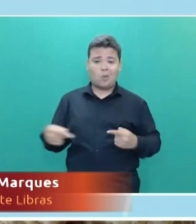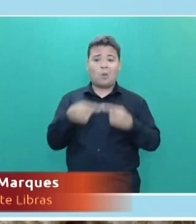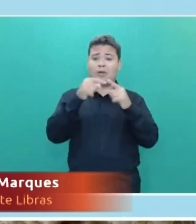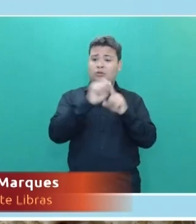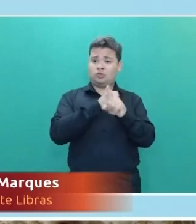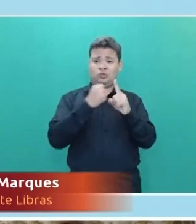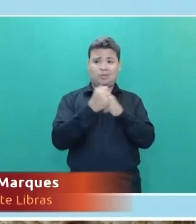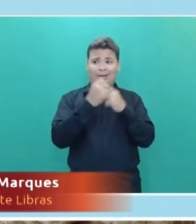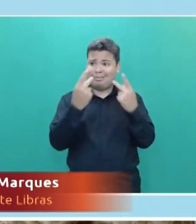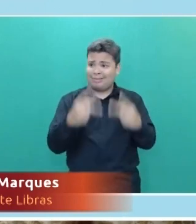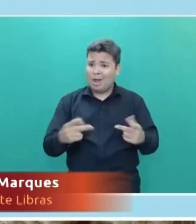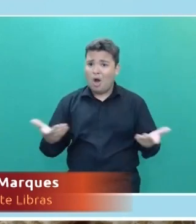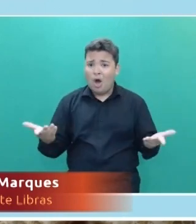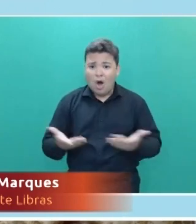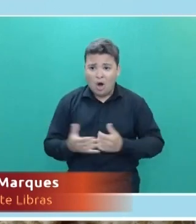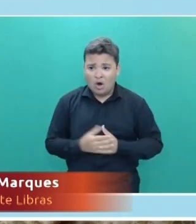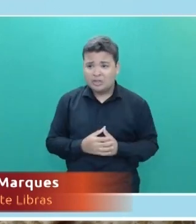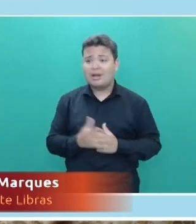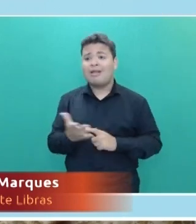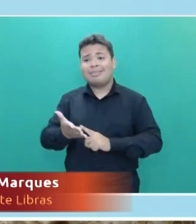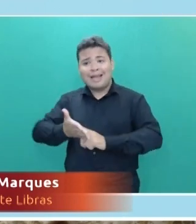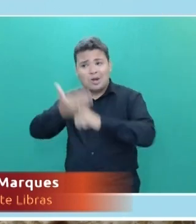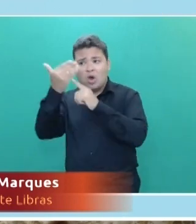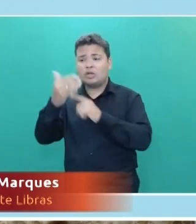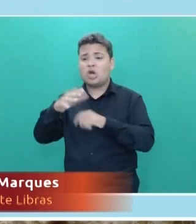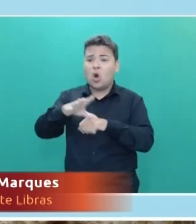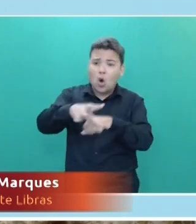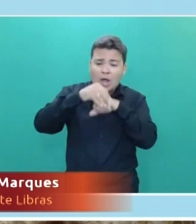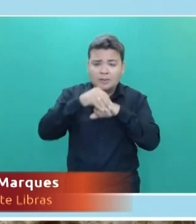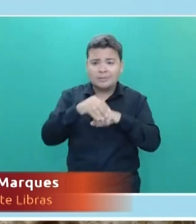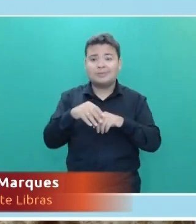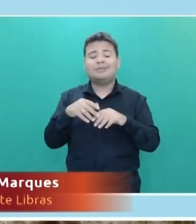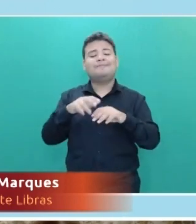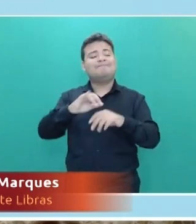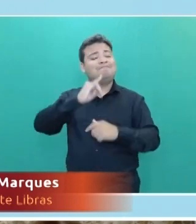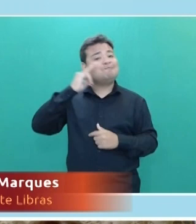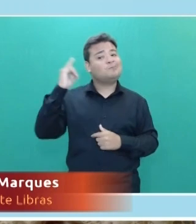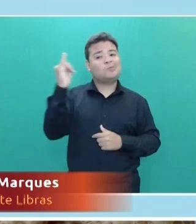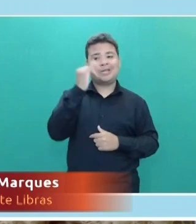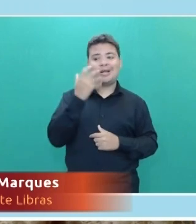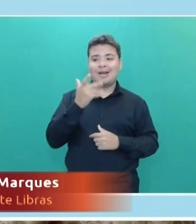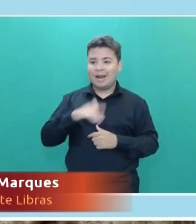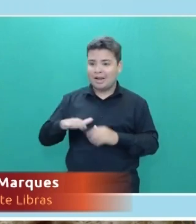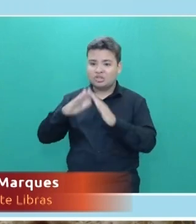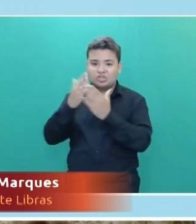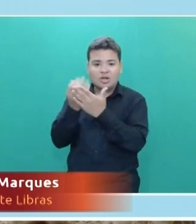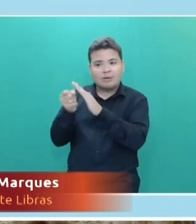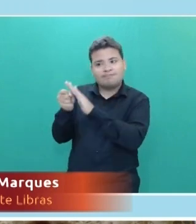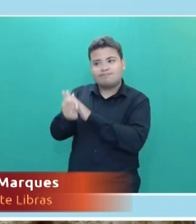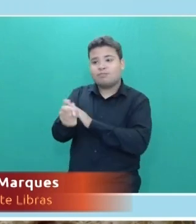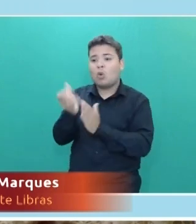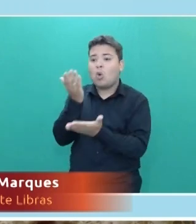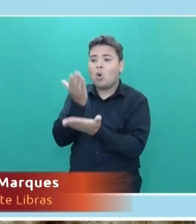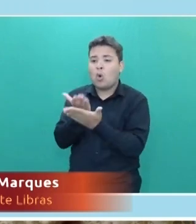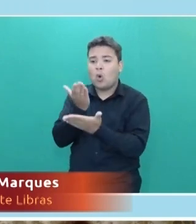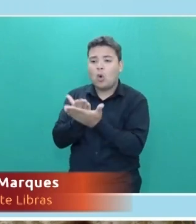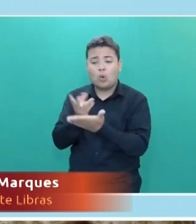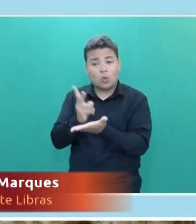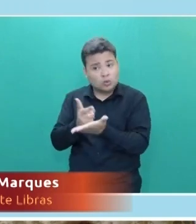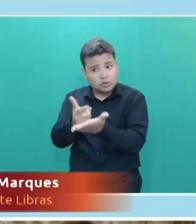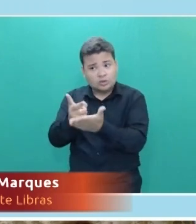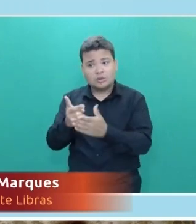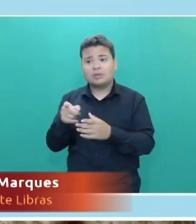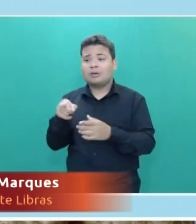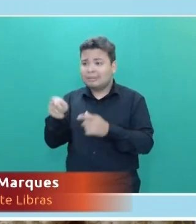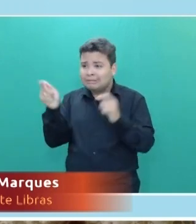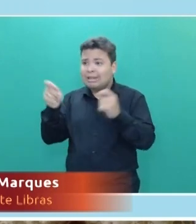tecnológica, do conhecimento, é preciso que as crianças continuem e permaneçam na escola. para aprender, inclusive, se